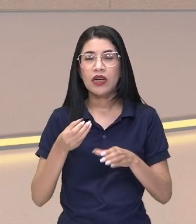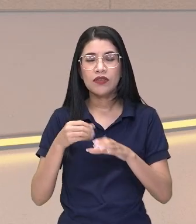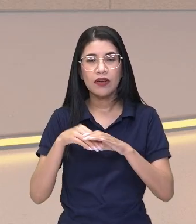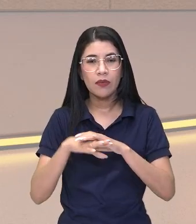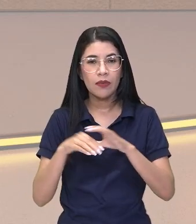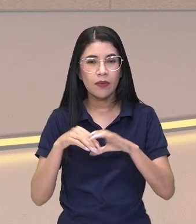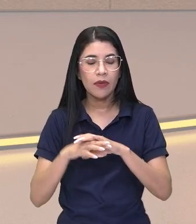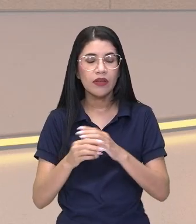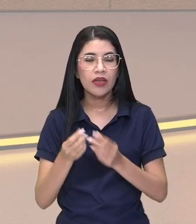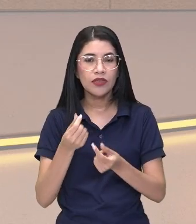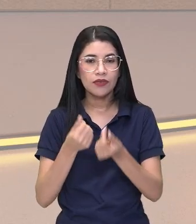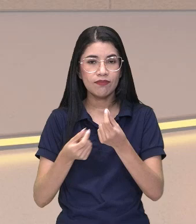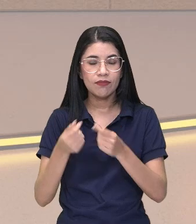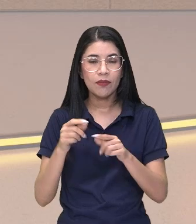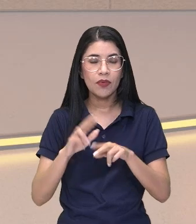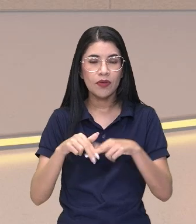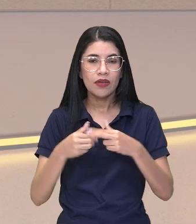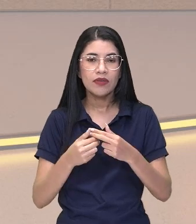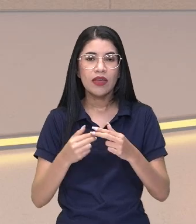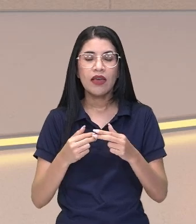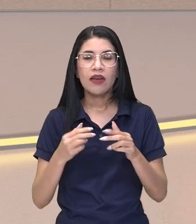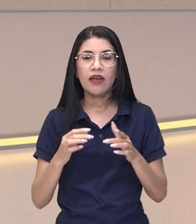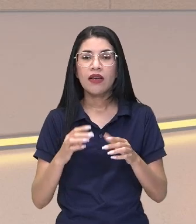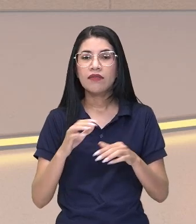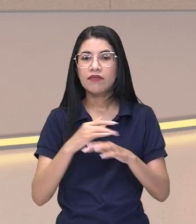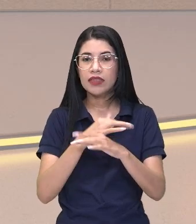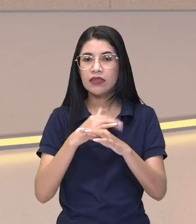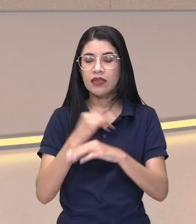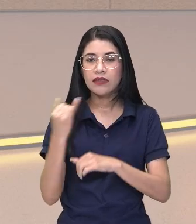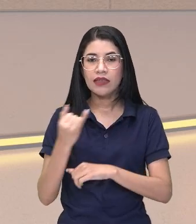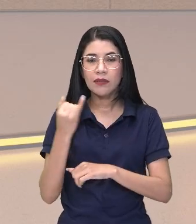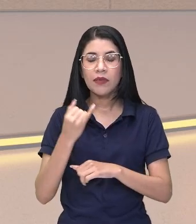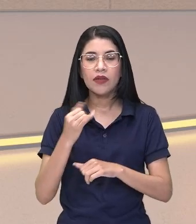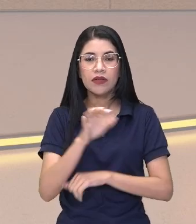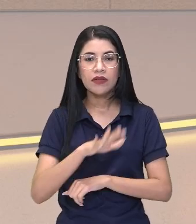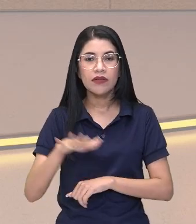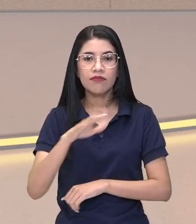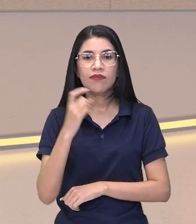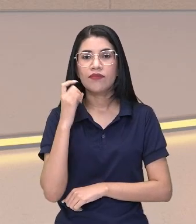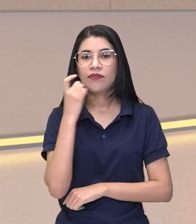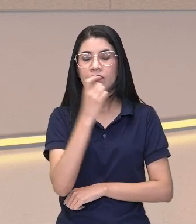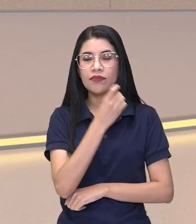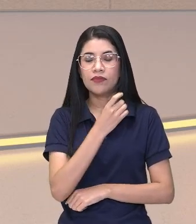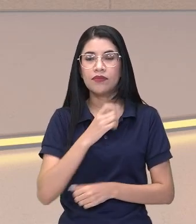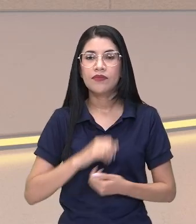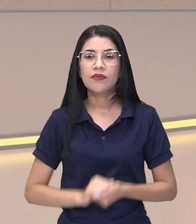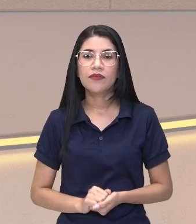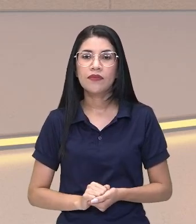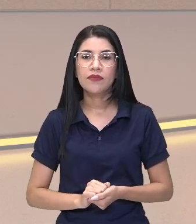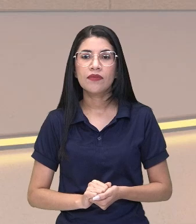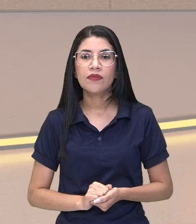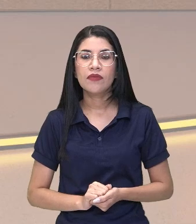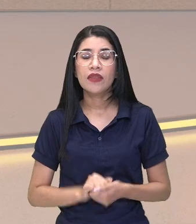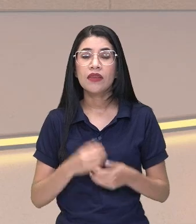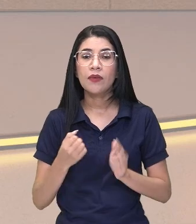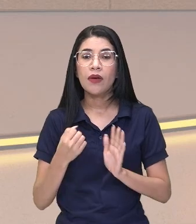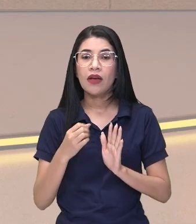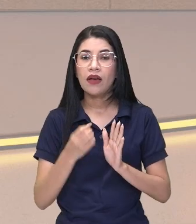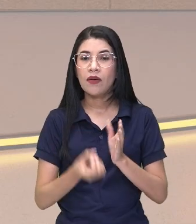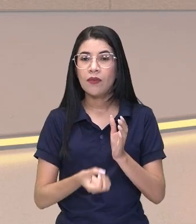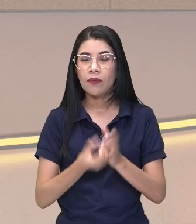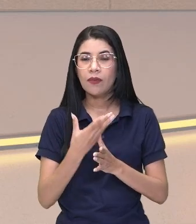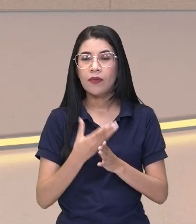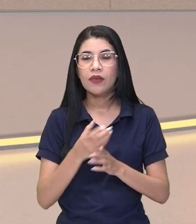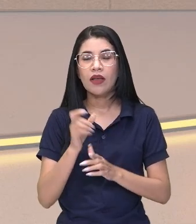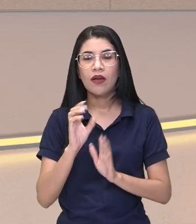por isso, cidades importantes ali ligadas então a essa Península Itálica. Desse modo, a origem, então, do